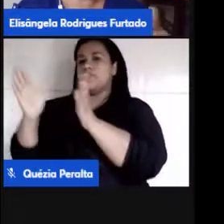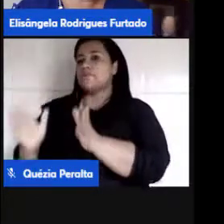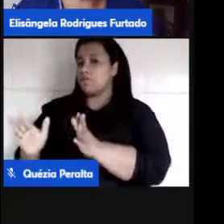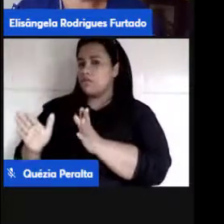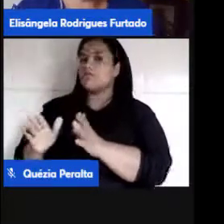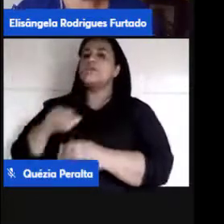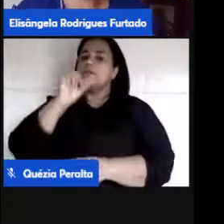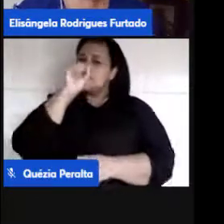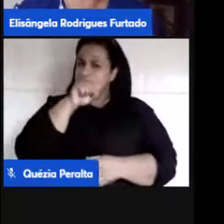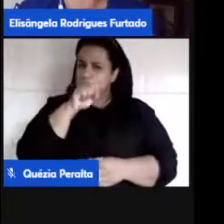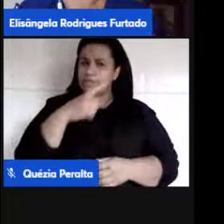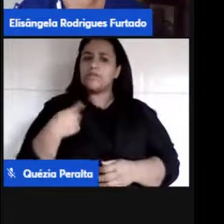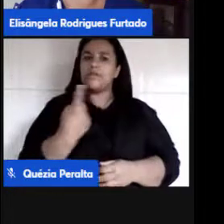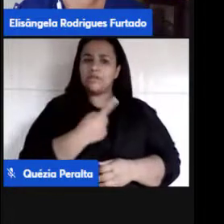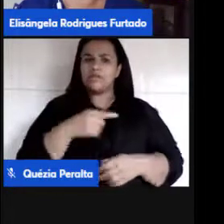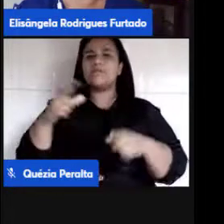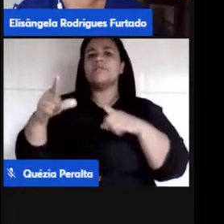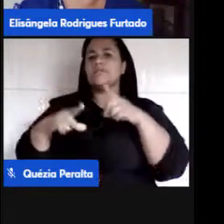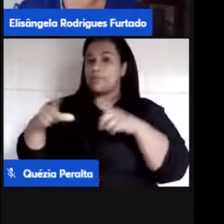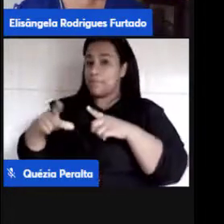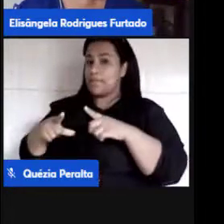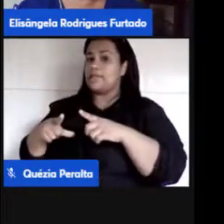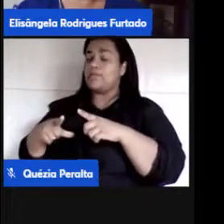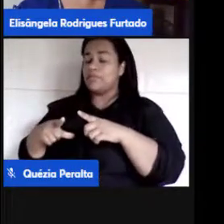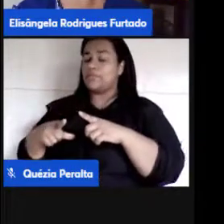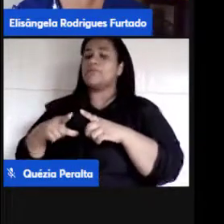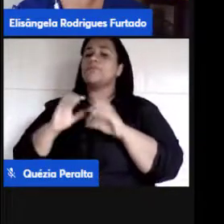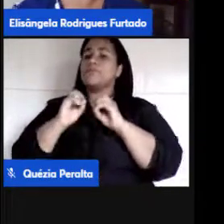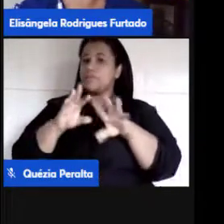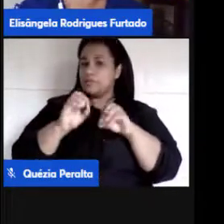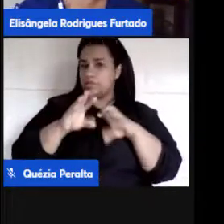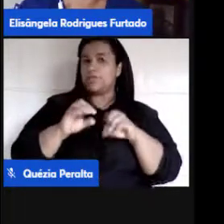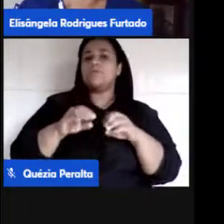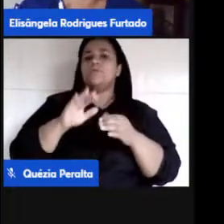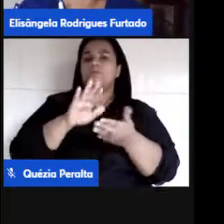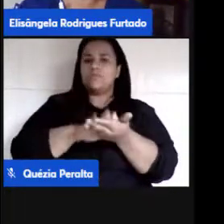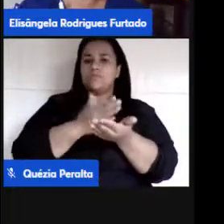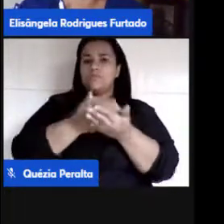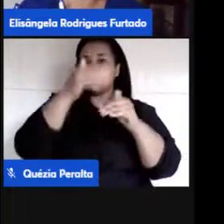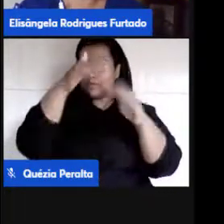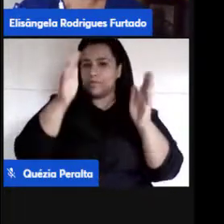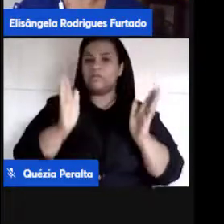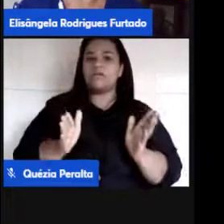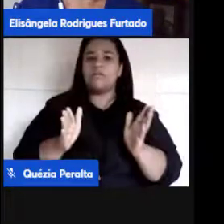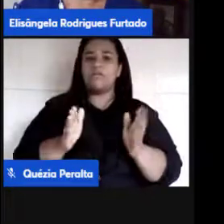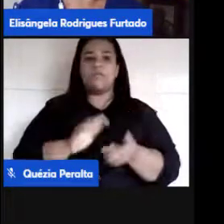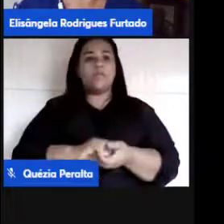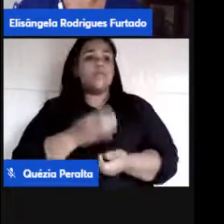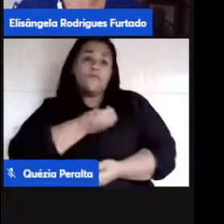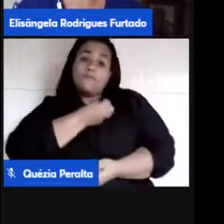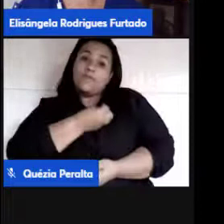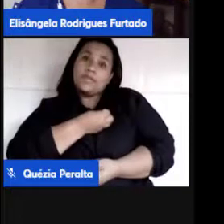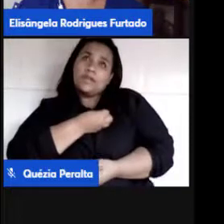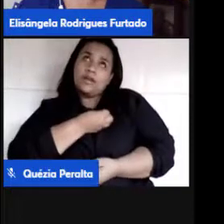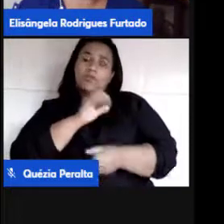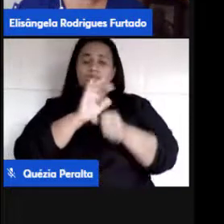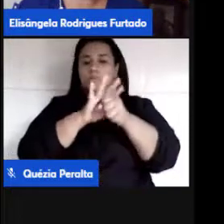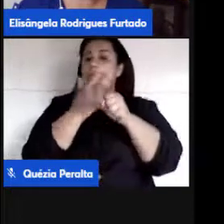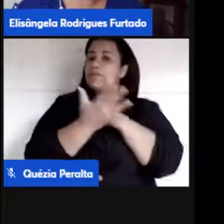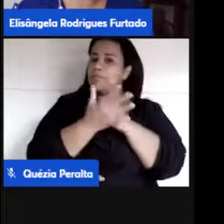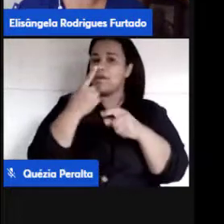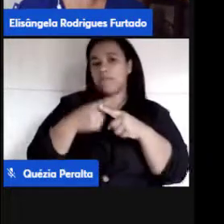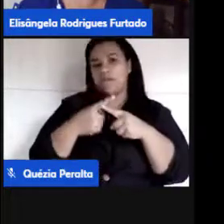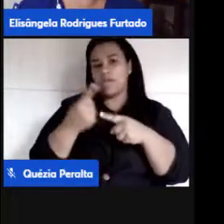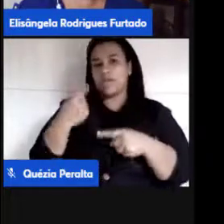não vivenciamos esse contexto de pandemia, até porque estamos aqui na CEMED, mas nós todo